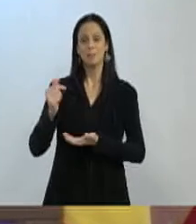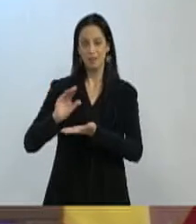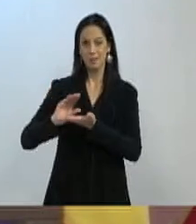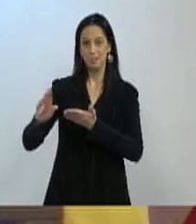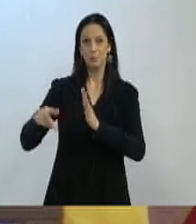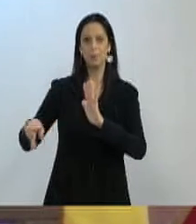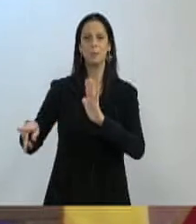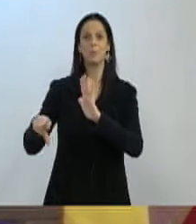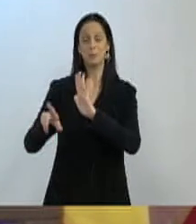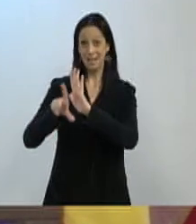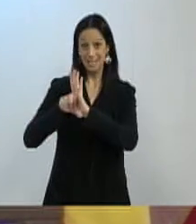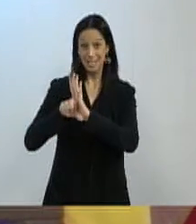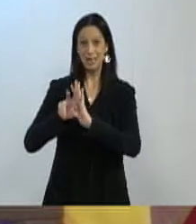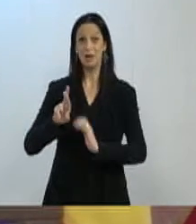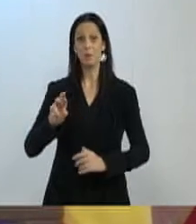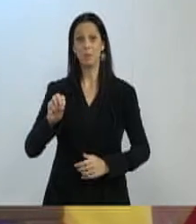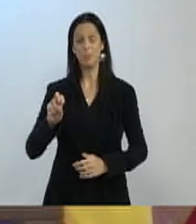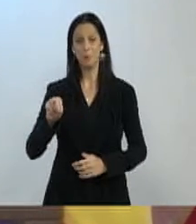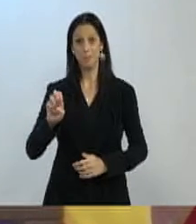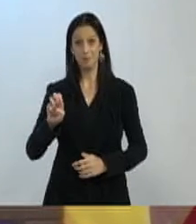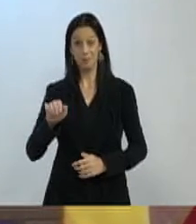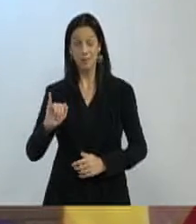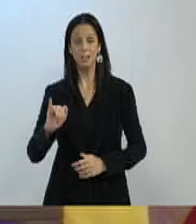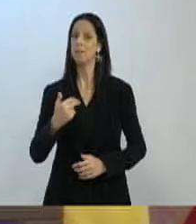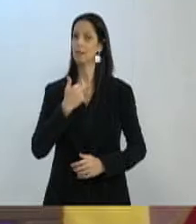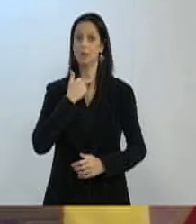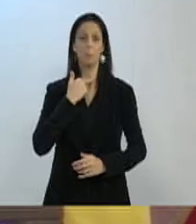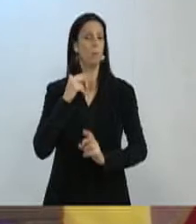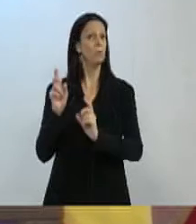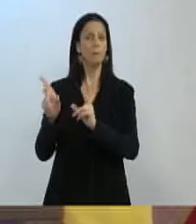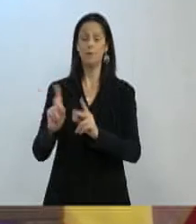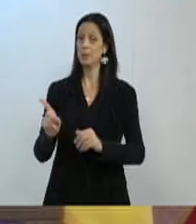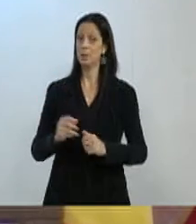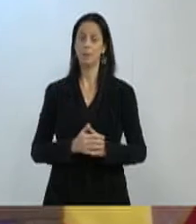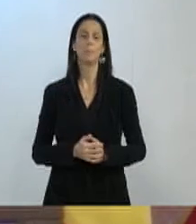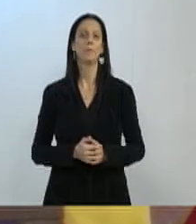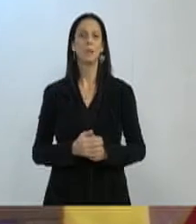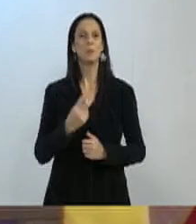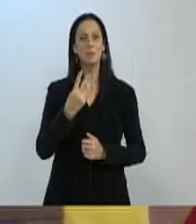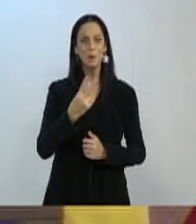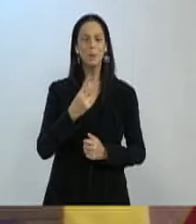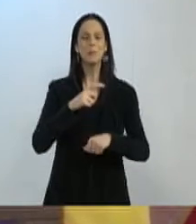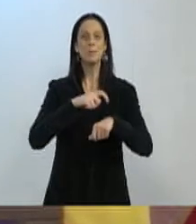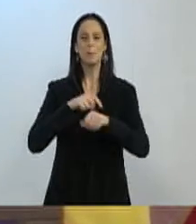ser vendido. Mas, então, a gente fez essas 2 edições para